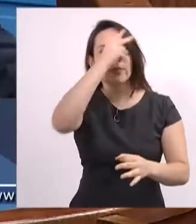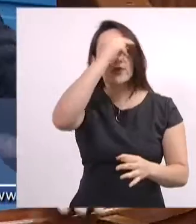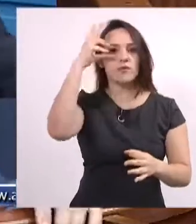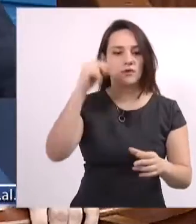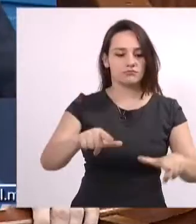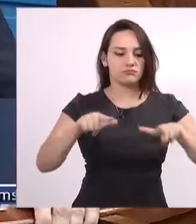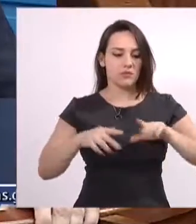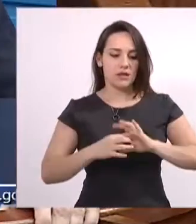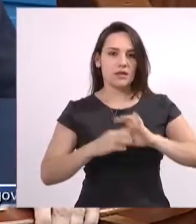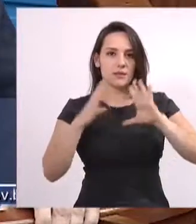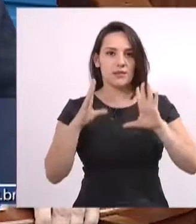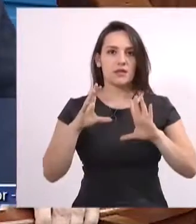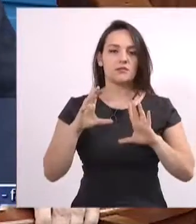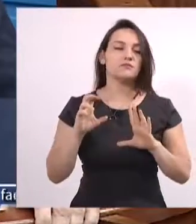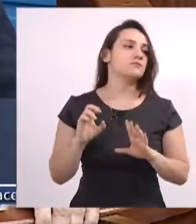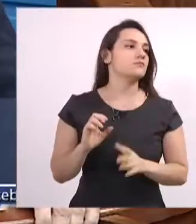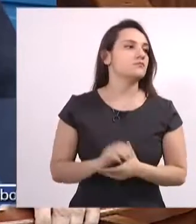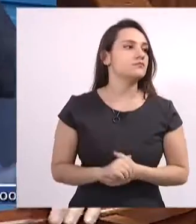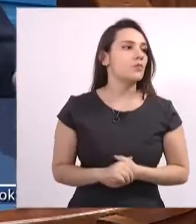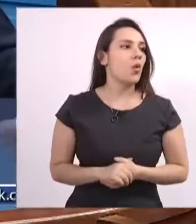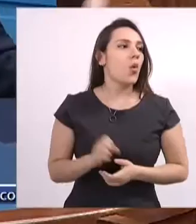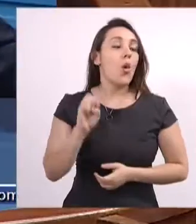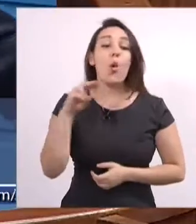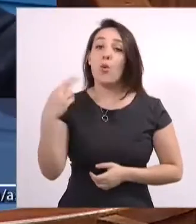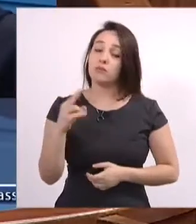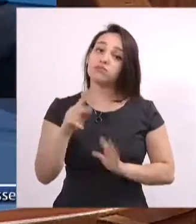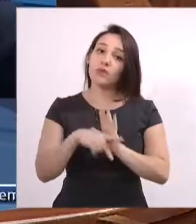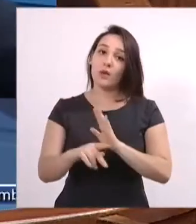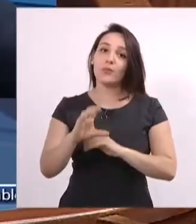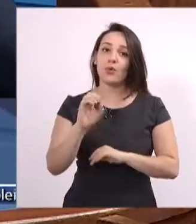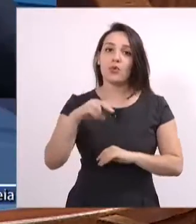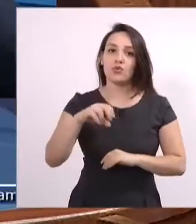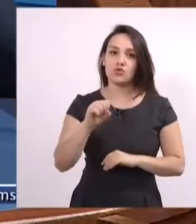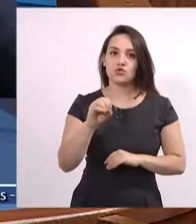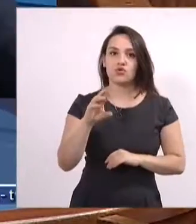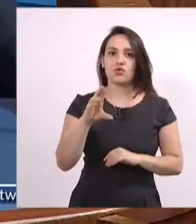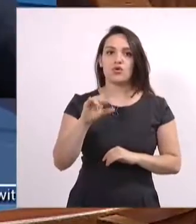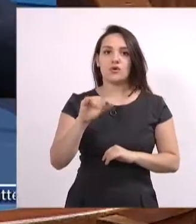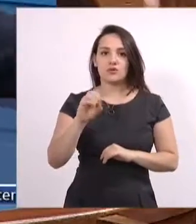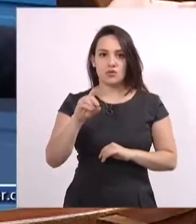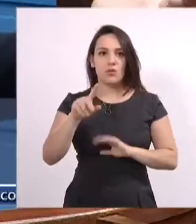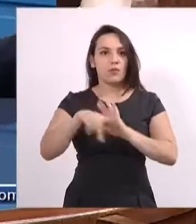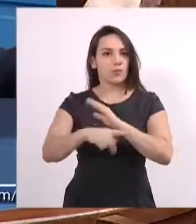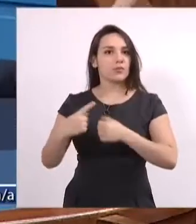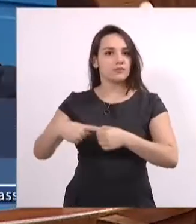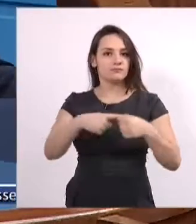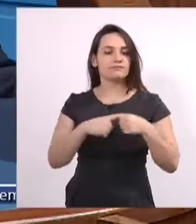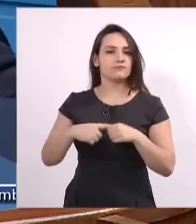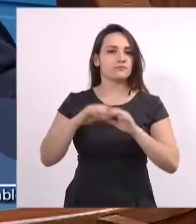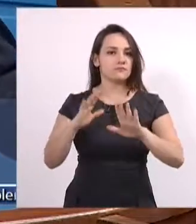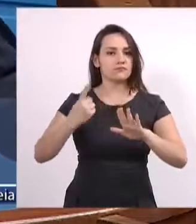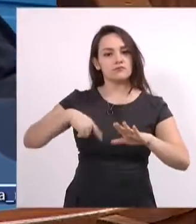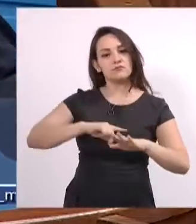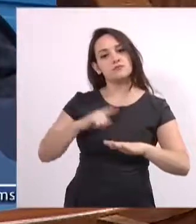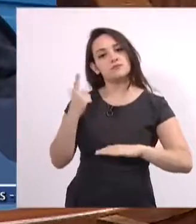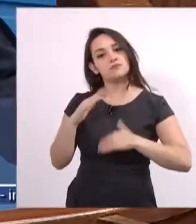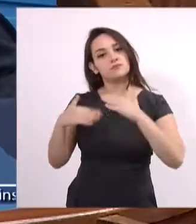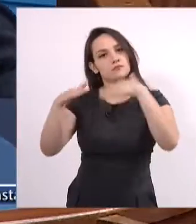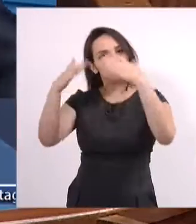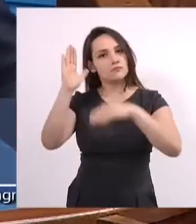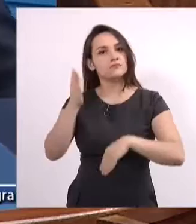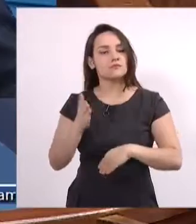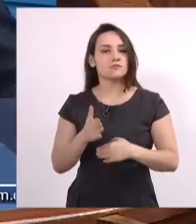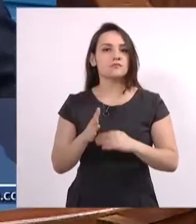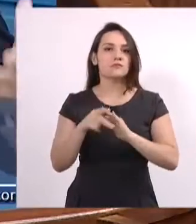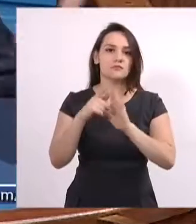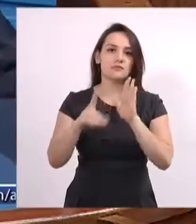municipal, ou melhor, consorcial, para os municípios. Os avanços